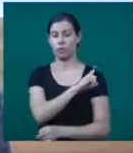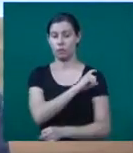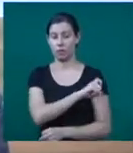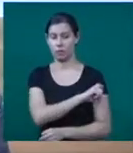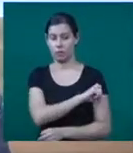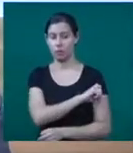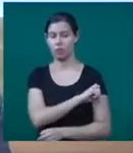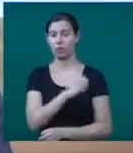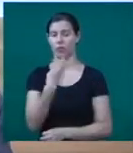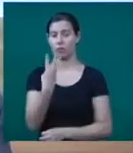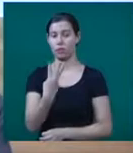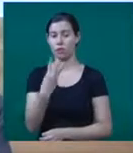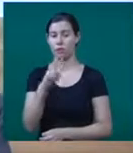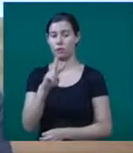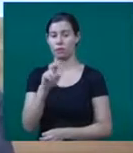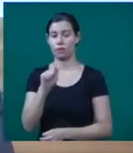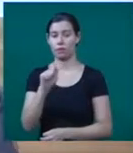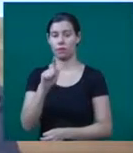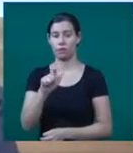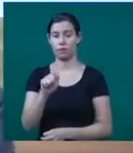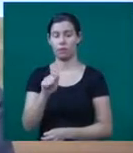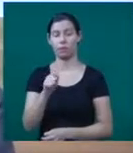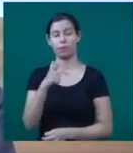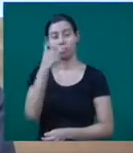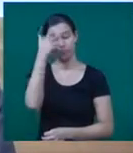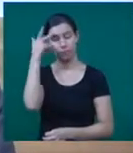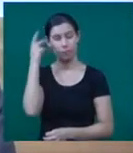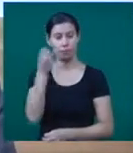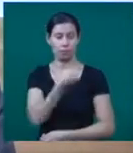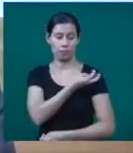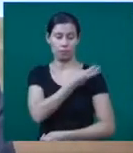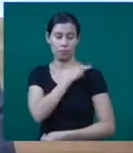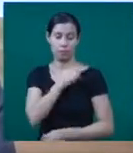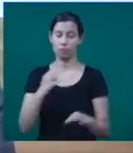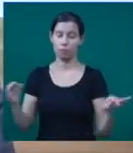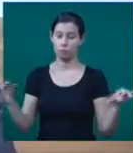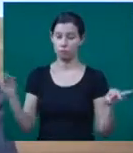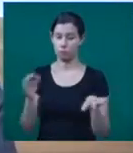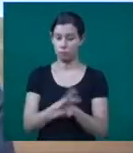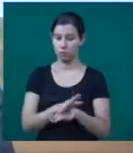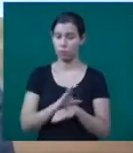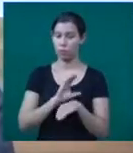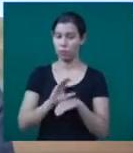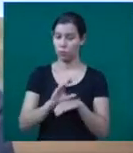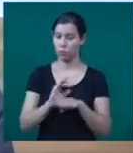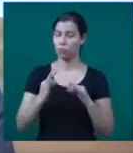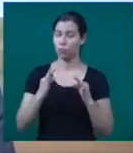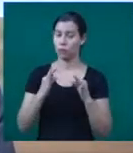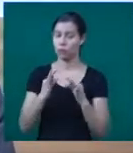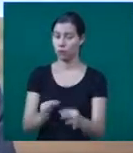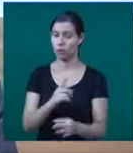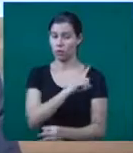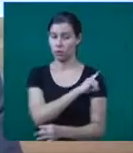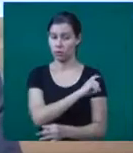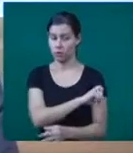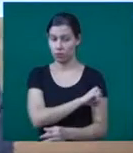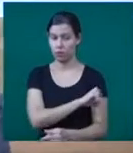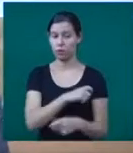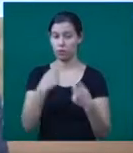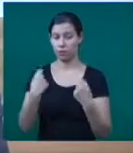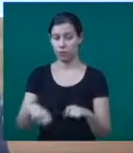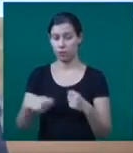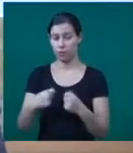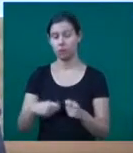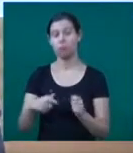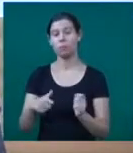para candidatos com ensino médio completo e curso técnico de enfermagem concluído. É preciso apresentar registro no Conselho Regional de